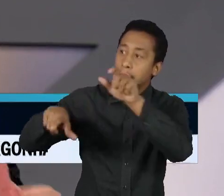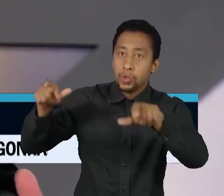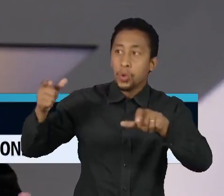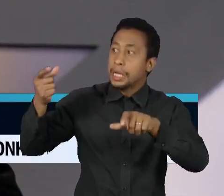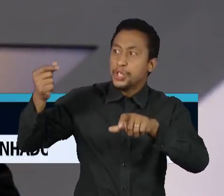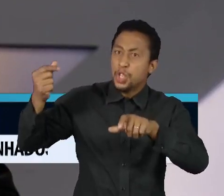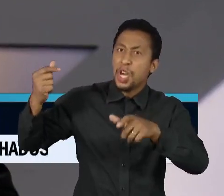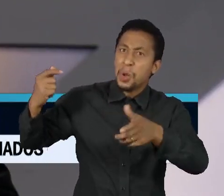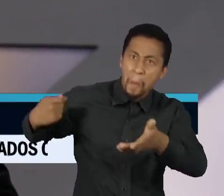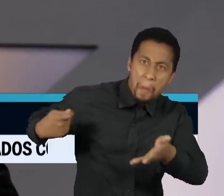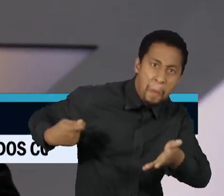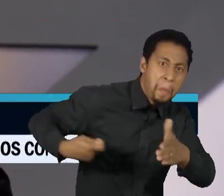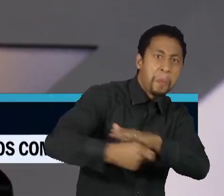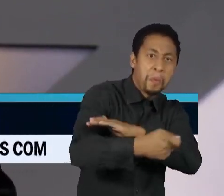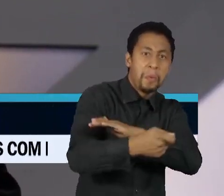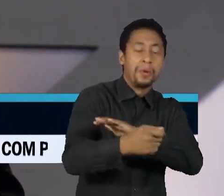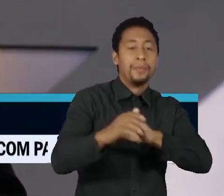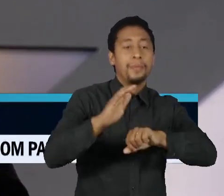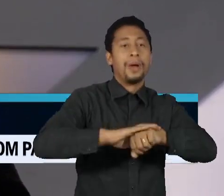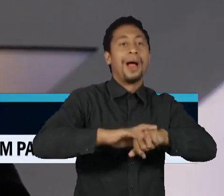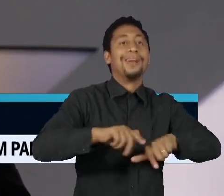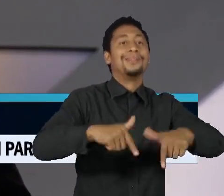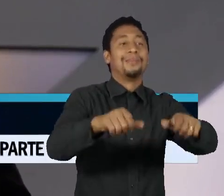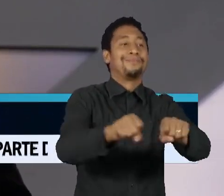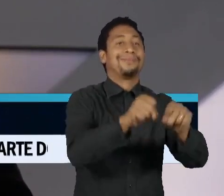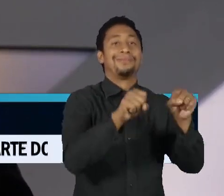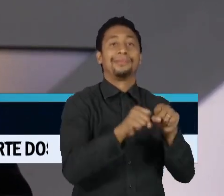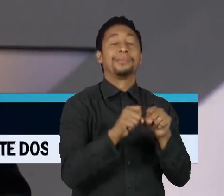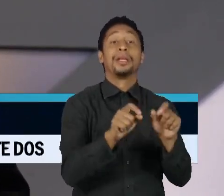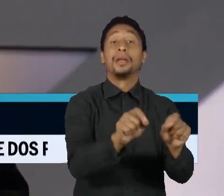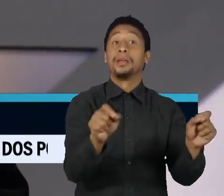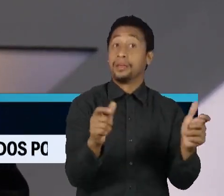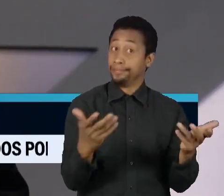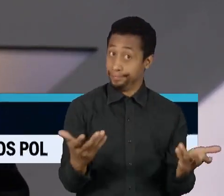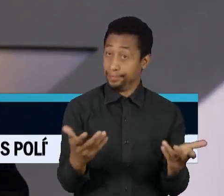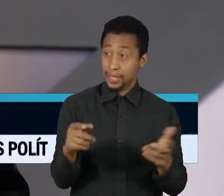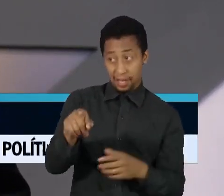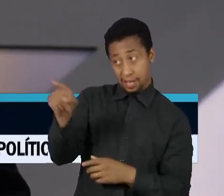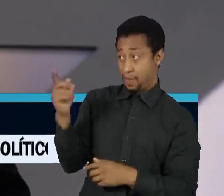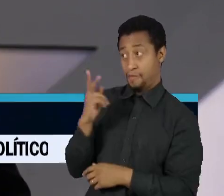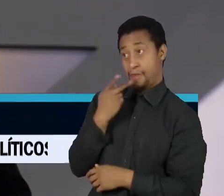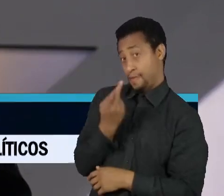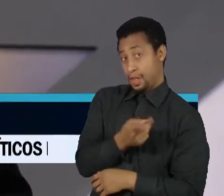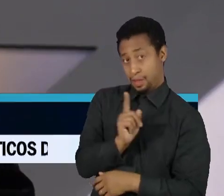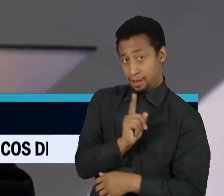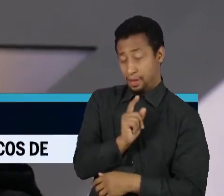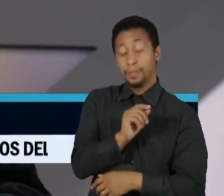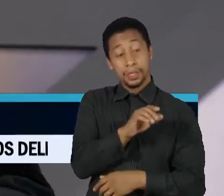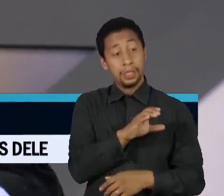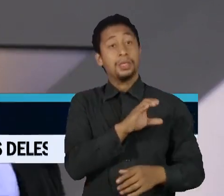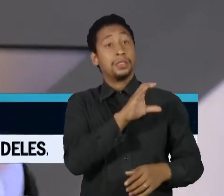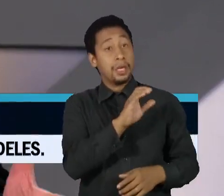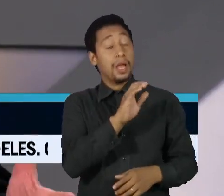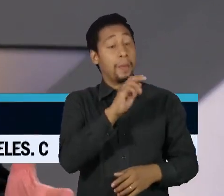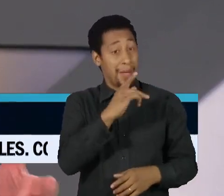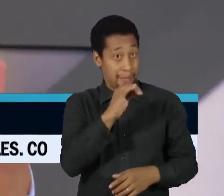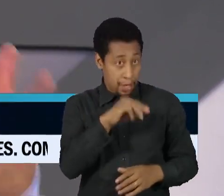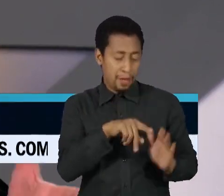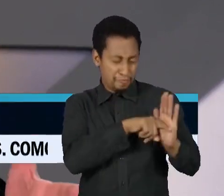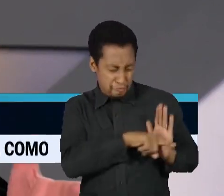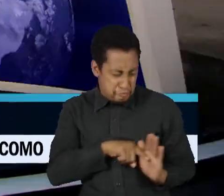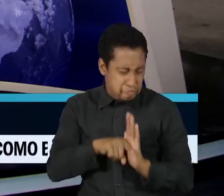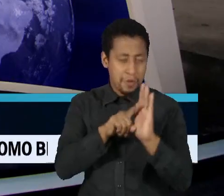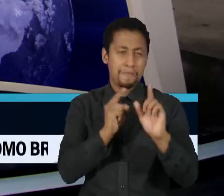coisa que o Supremo não vai falar mas uma CPI pode dizer Esses são os agentes políticos que deram